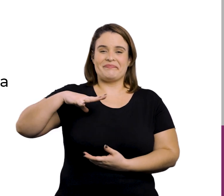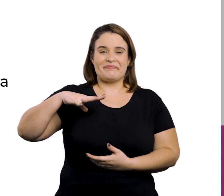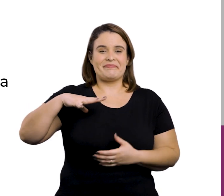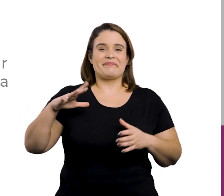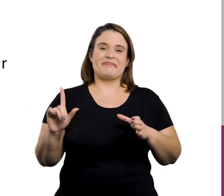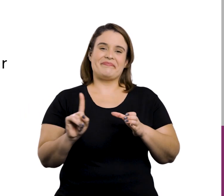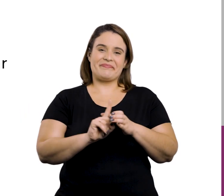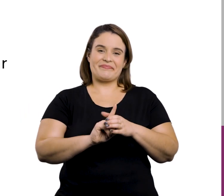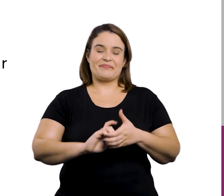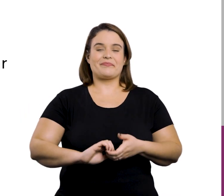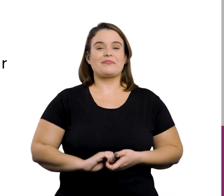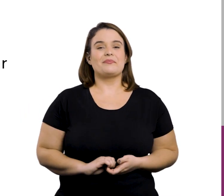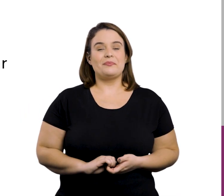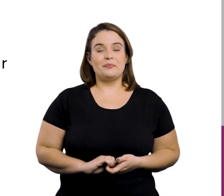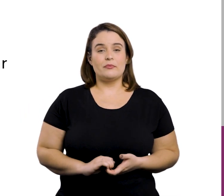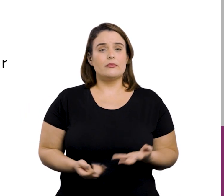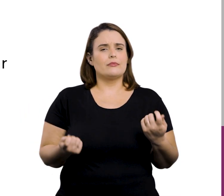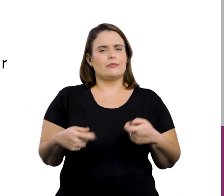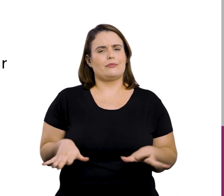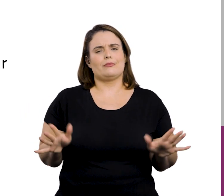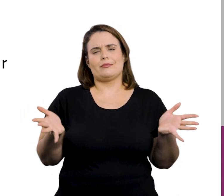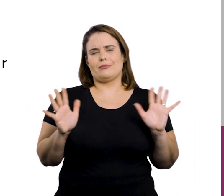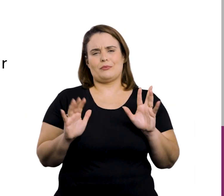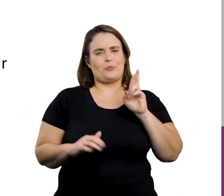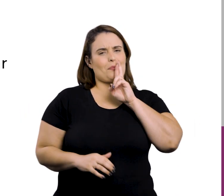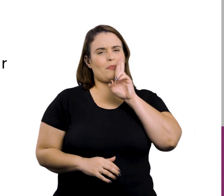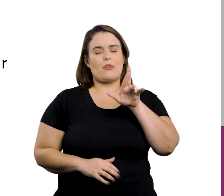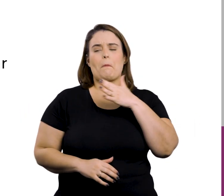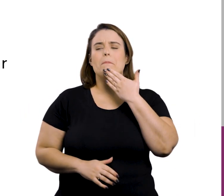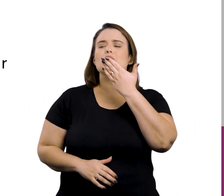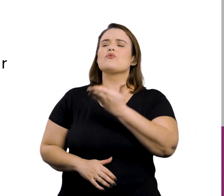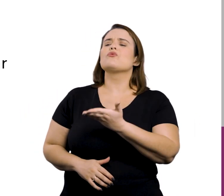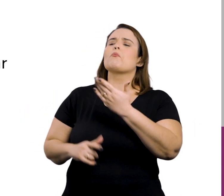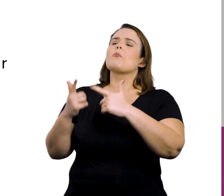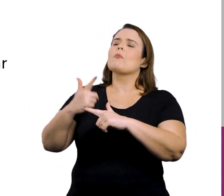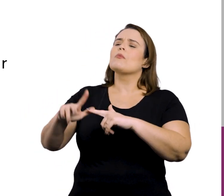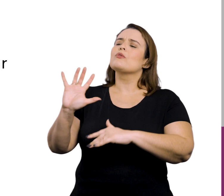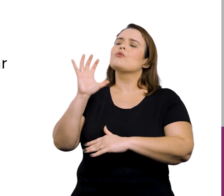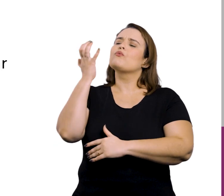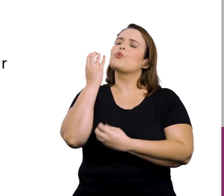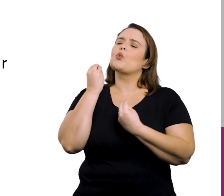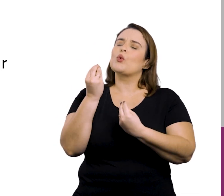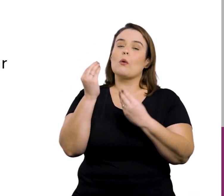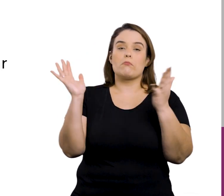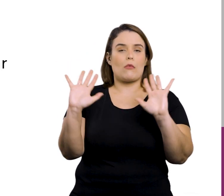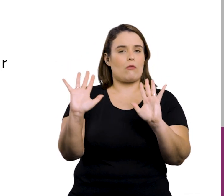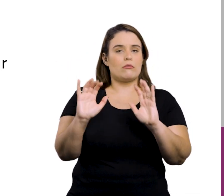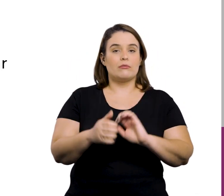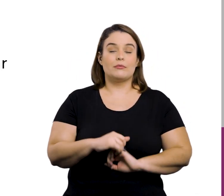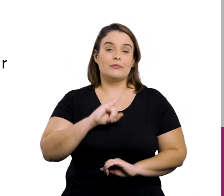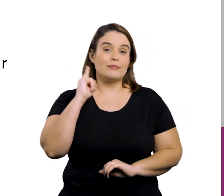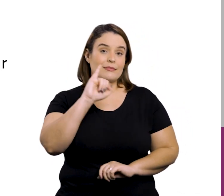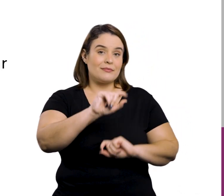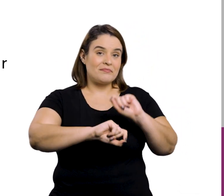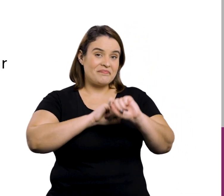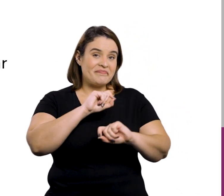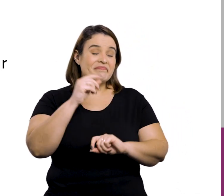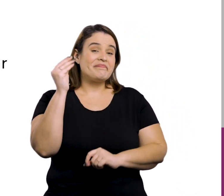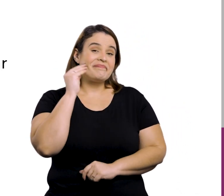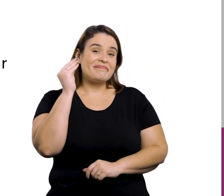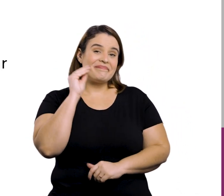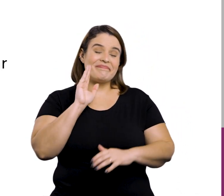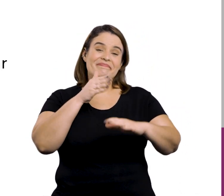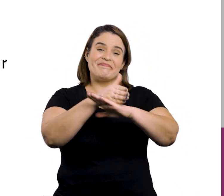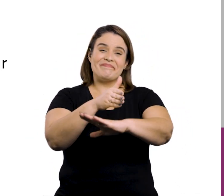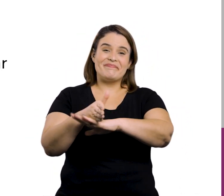inseridas. Não é preciso dar respostas ou pedir soluções. O mais importante é buscar a participação e a